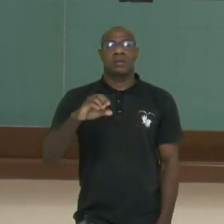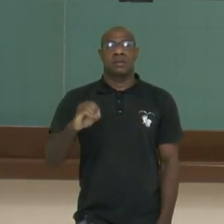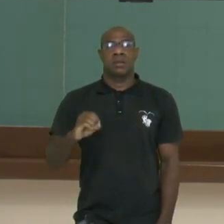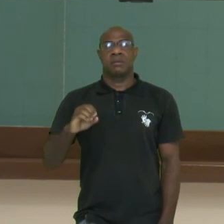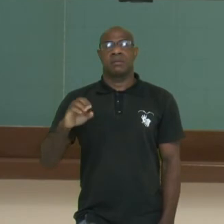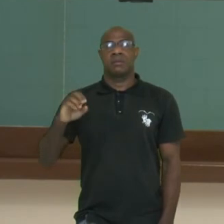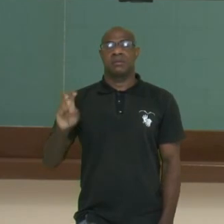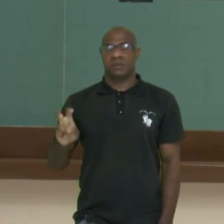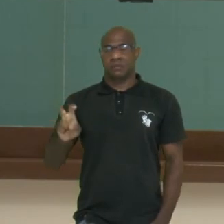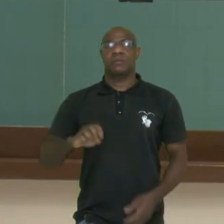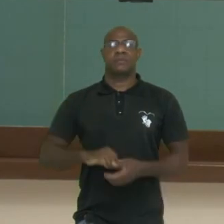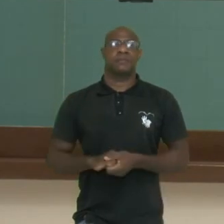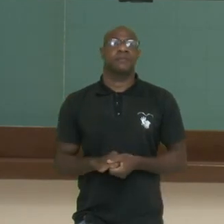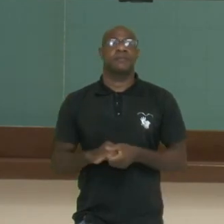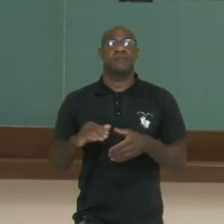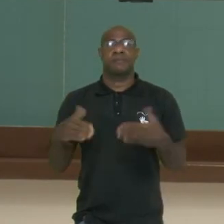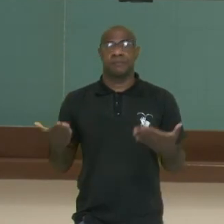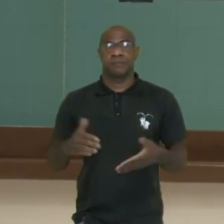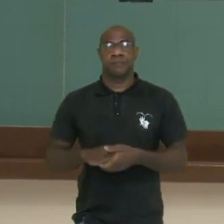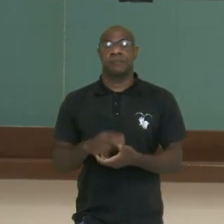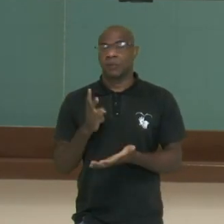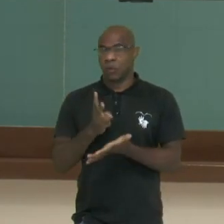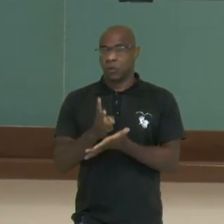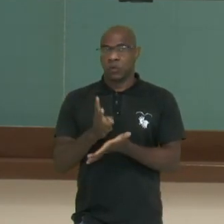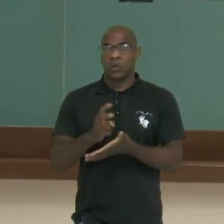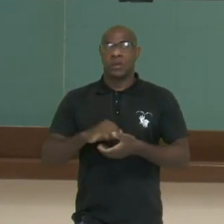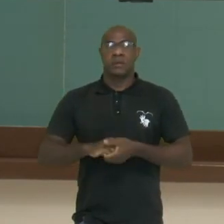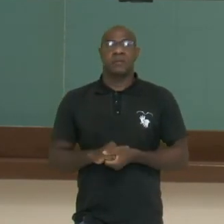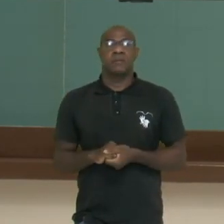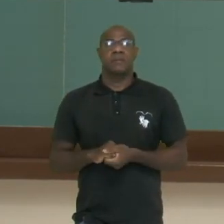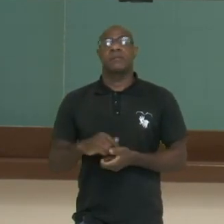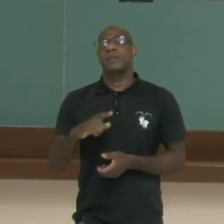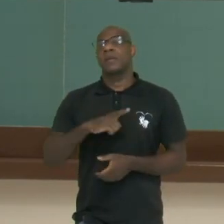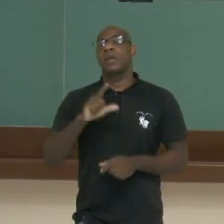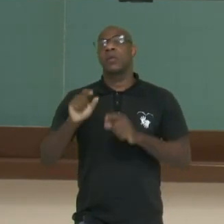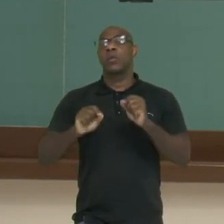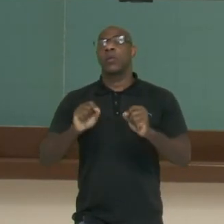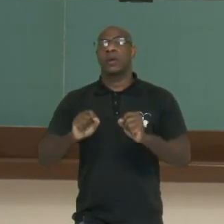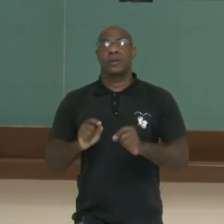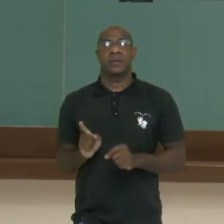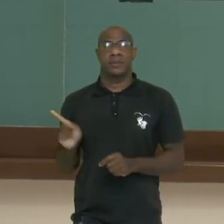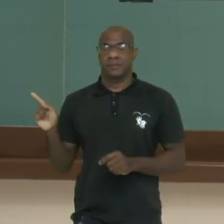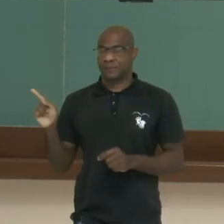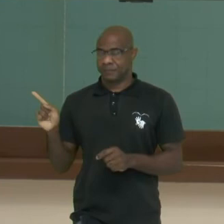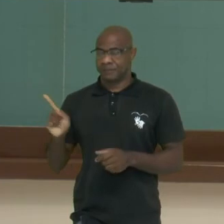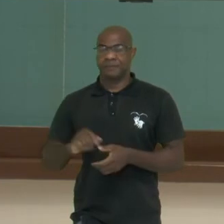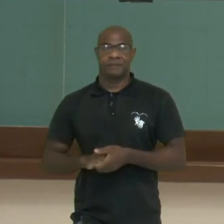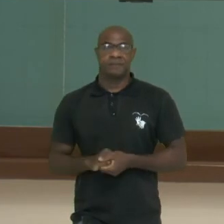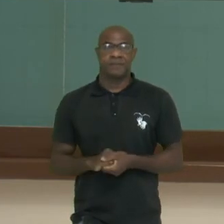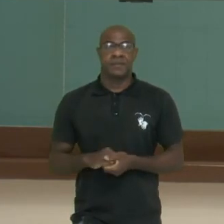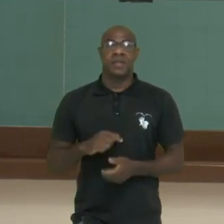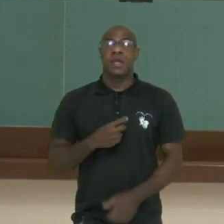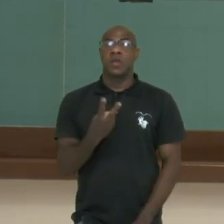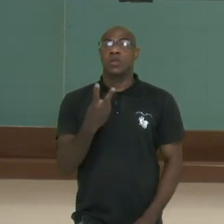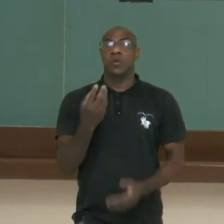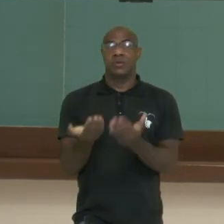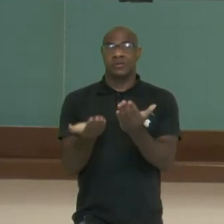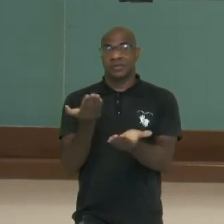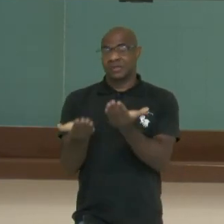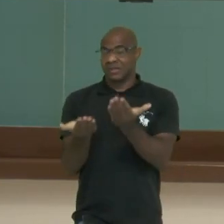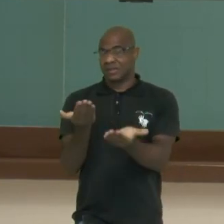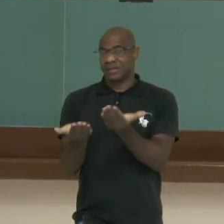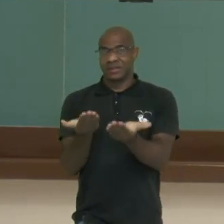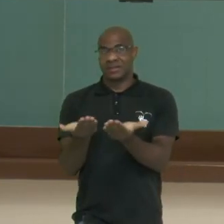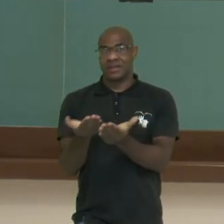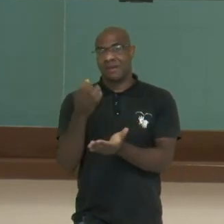4,005, tá? Aí, continuando aqui comigo, olha só, o que a gente tem aqui? Nesse caso, como é 2 quilos, né, fica até mais fácil